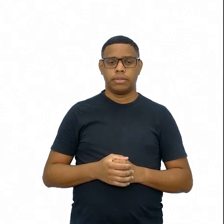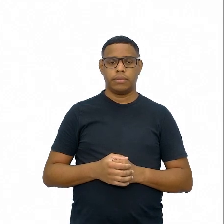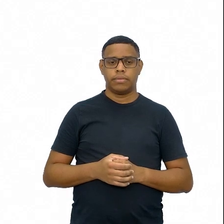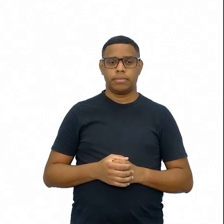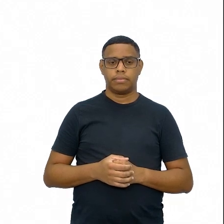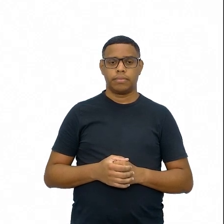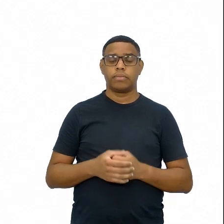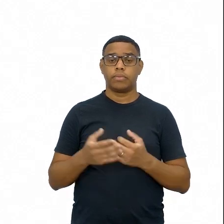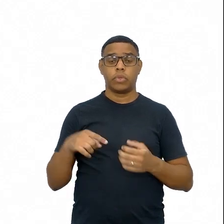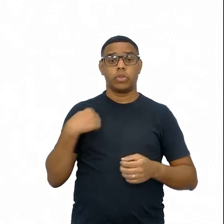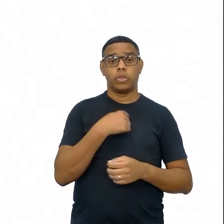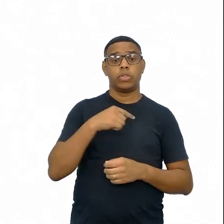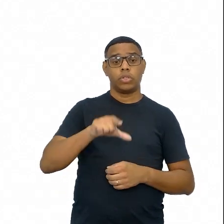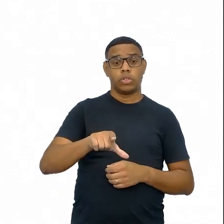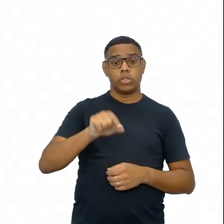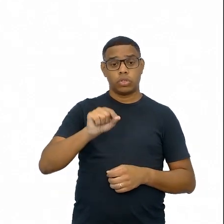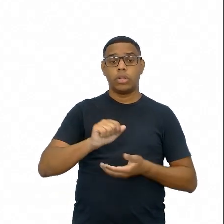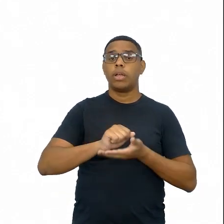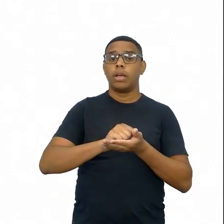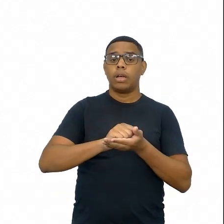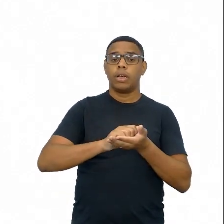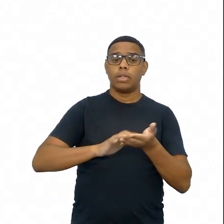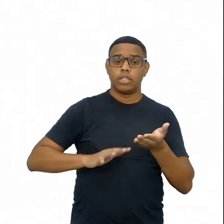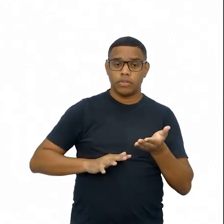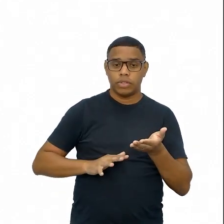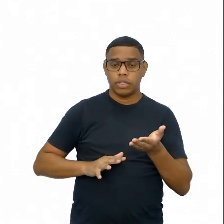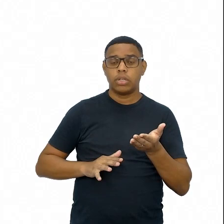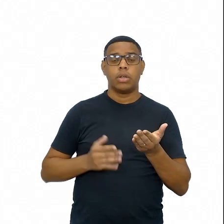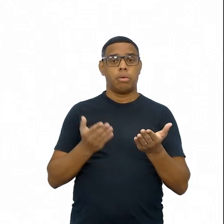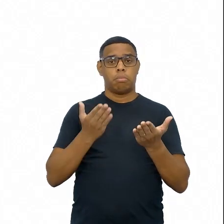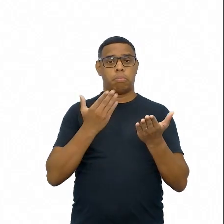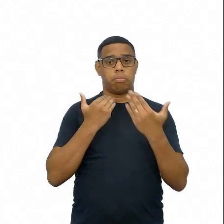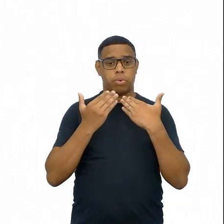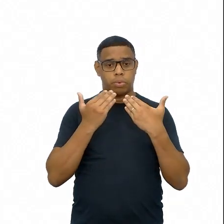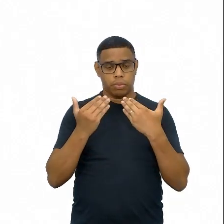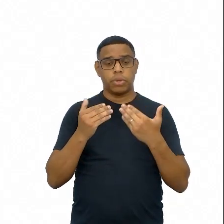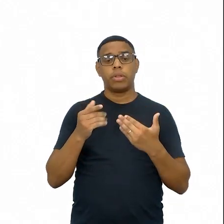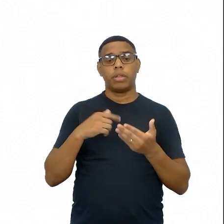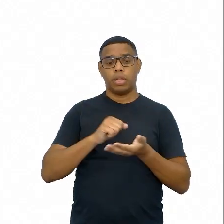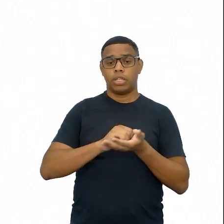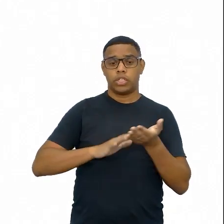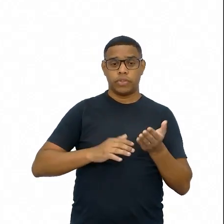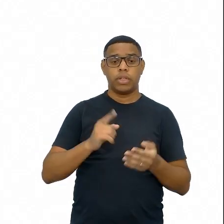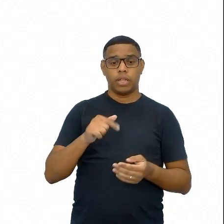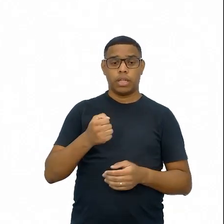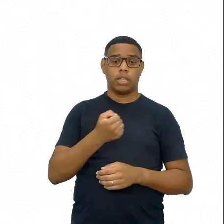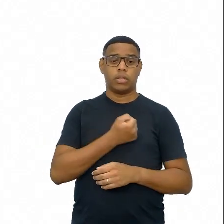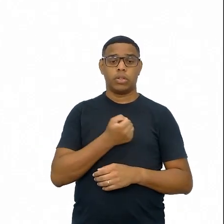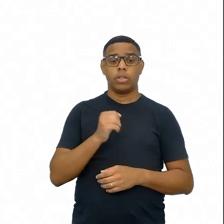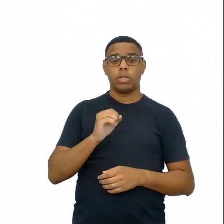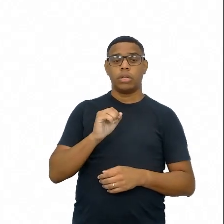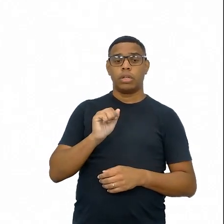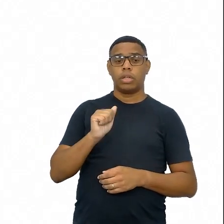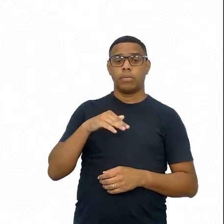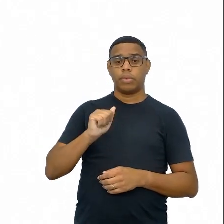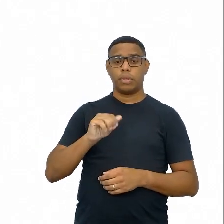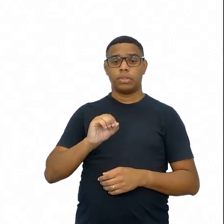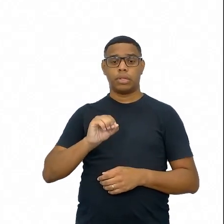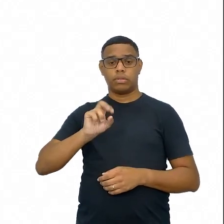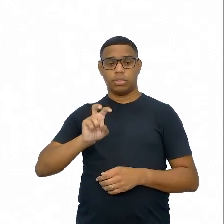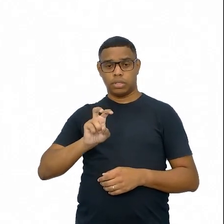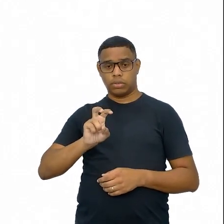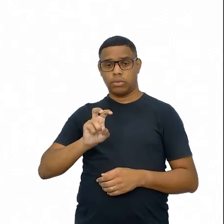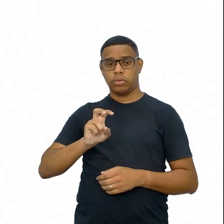Bem, nós escolhemos aqui uma atividade para a nossa discussão, uma que está aqui na sequência 5, né?